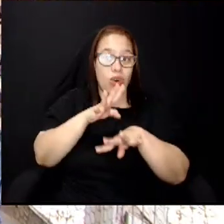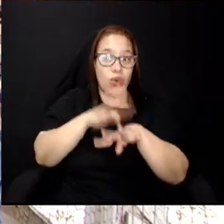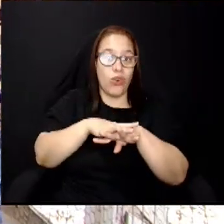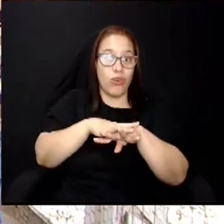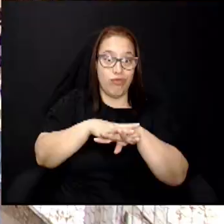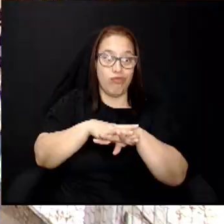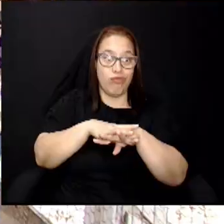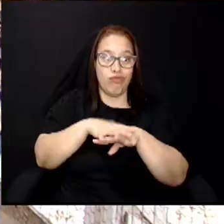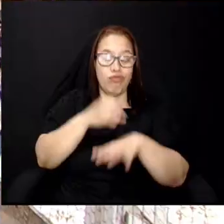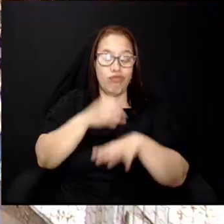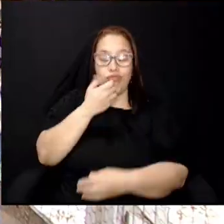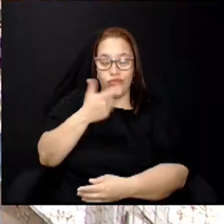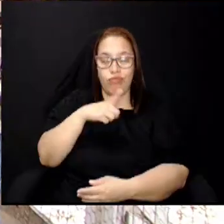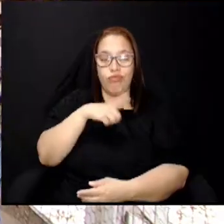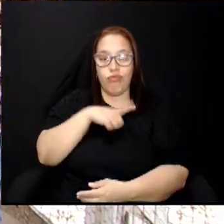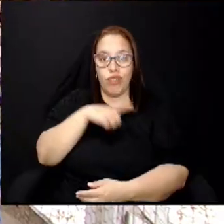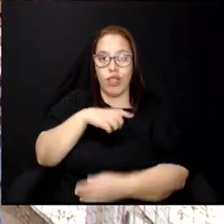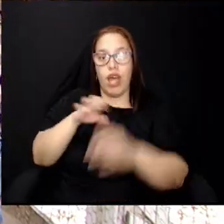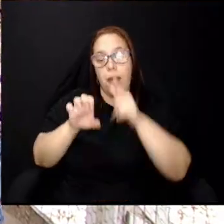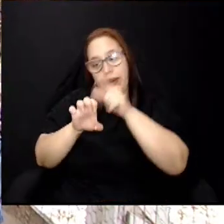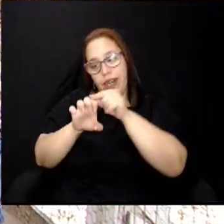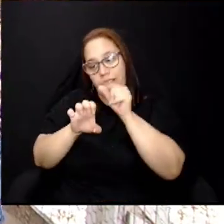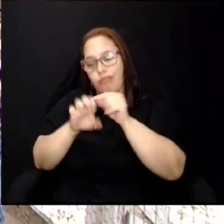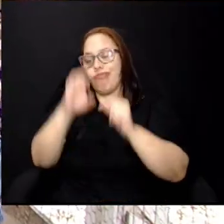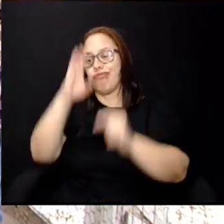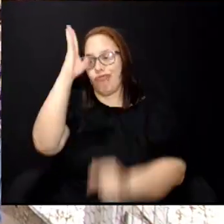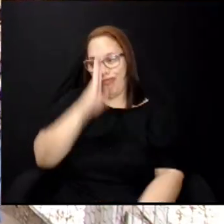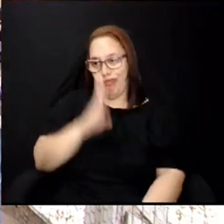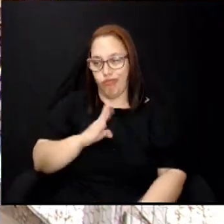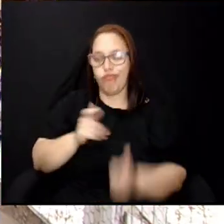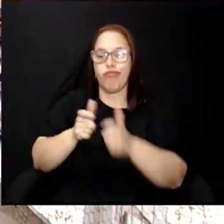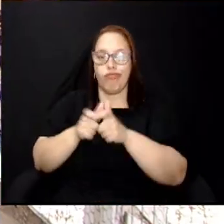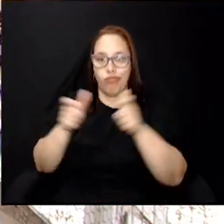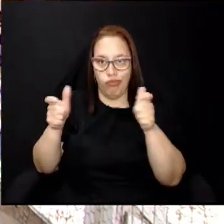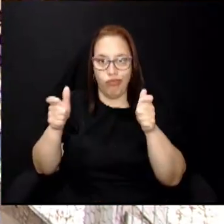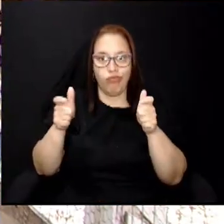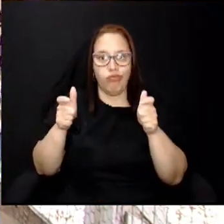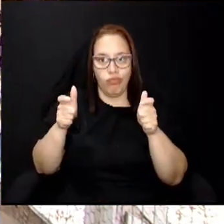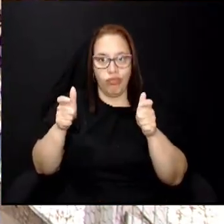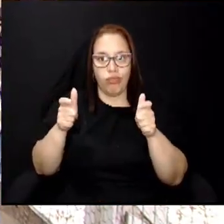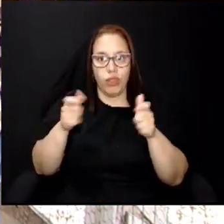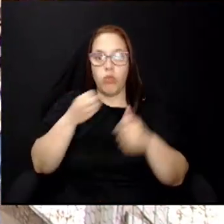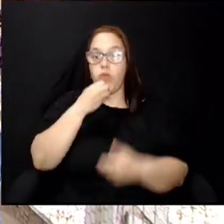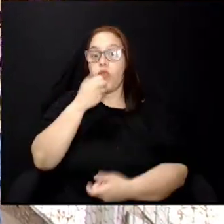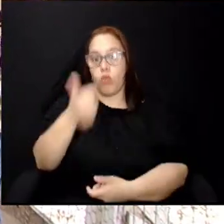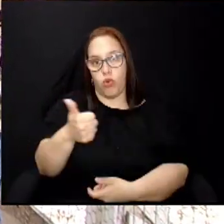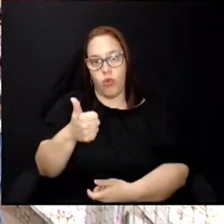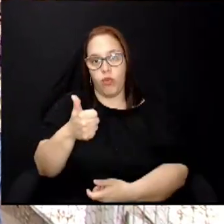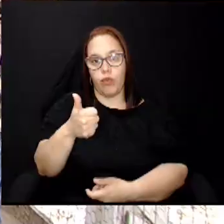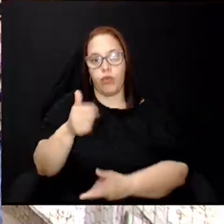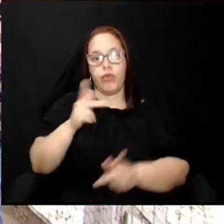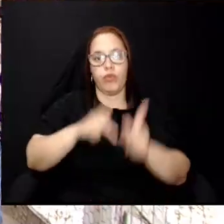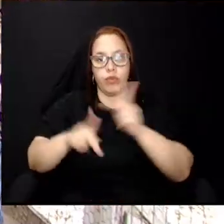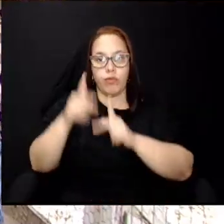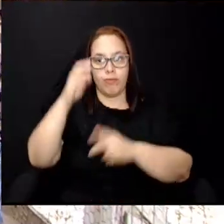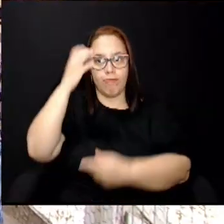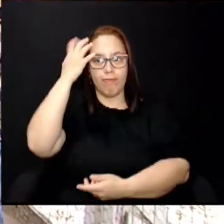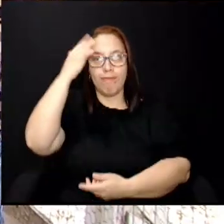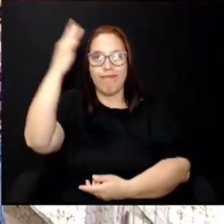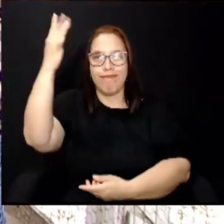também tem é o empreendedorismo aqui no Brasil, que é muito alto, né? Então isso é muito bom, nossa população é muito criativa, então